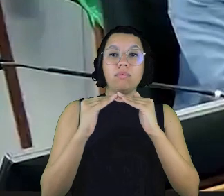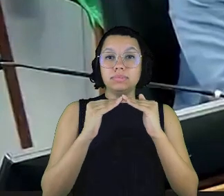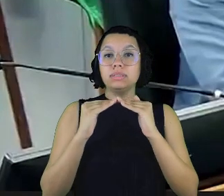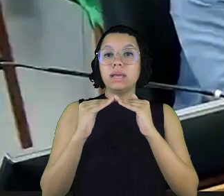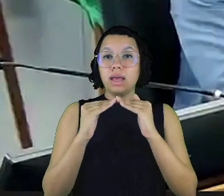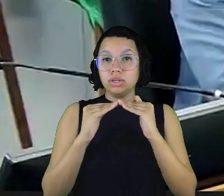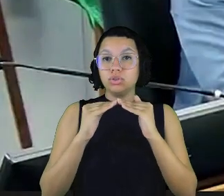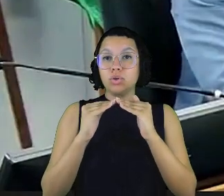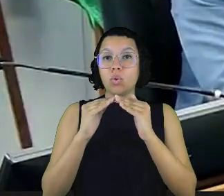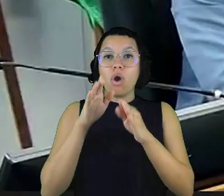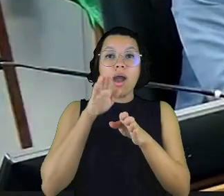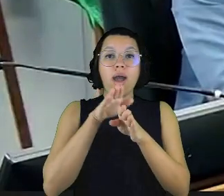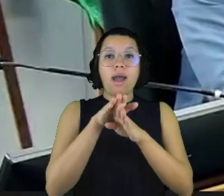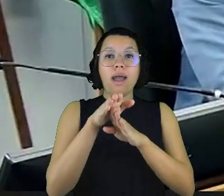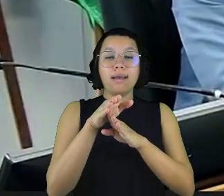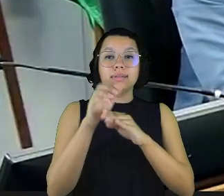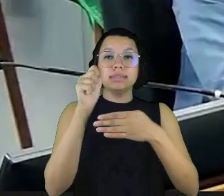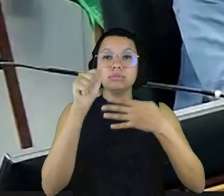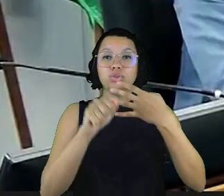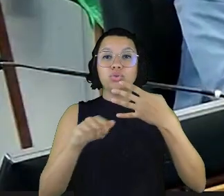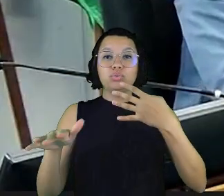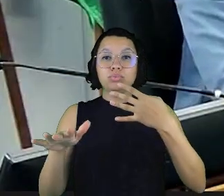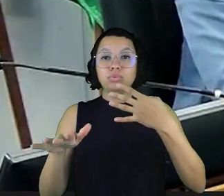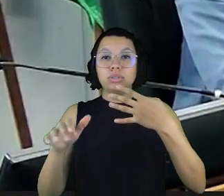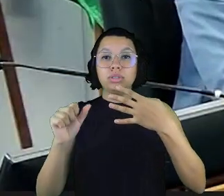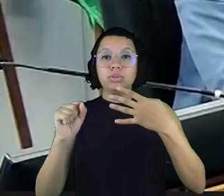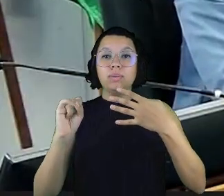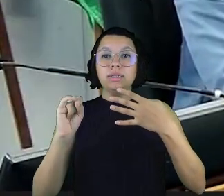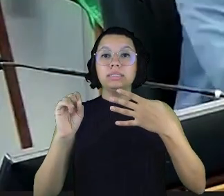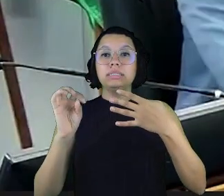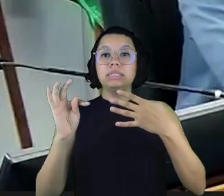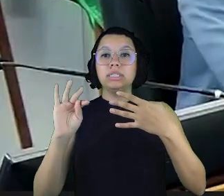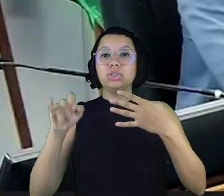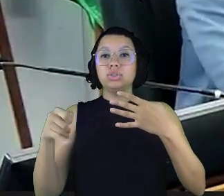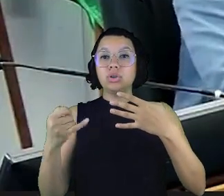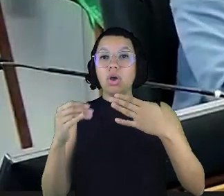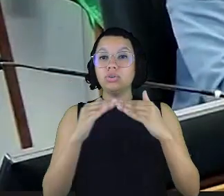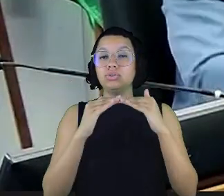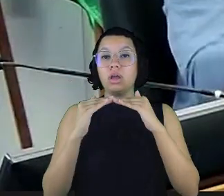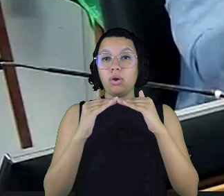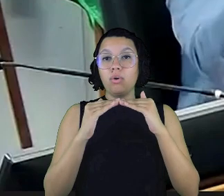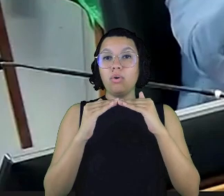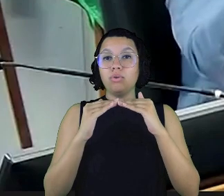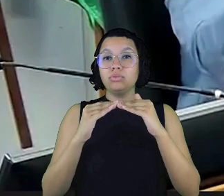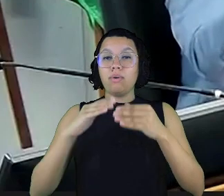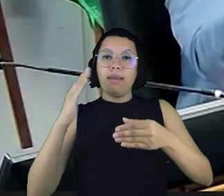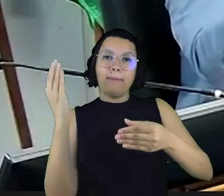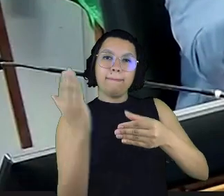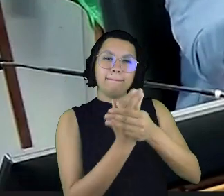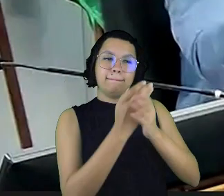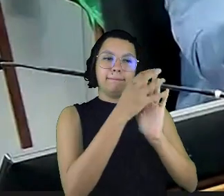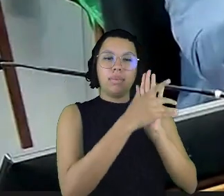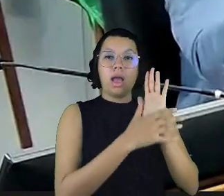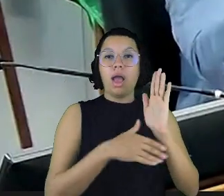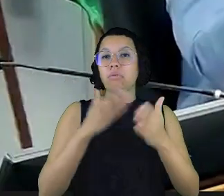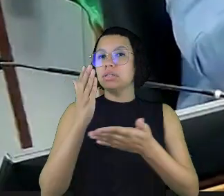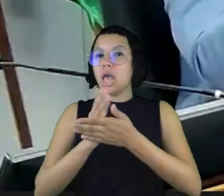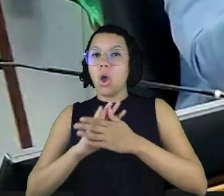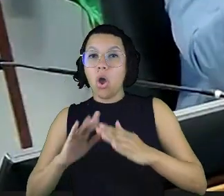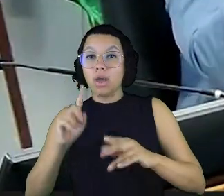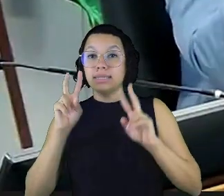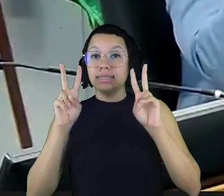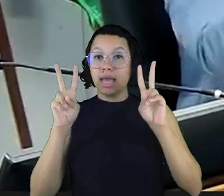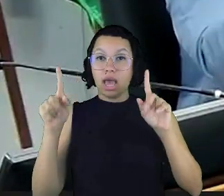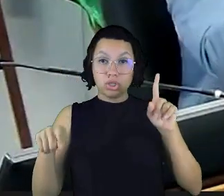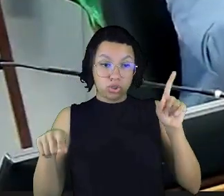orientação jurisprudencial do STJ, segundo a qual embargos e anulatórias são ações que